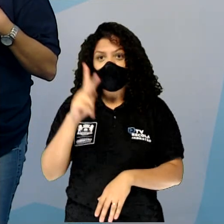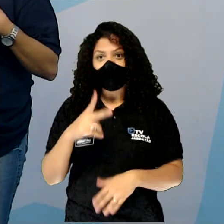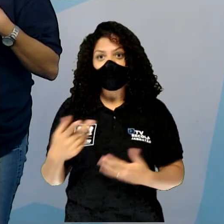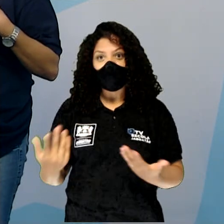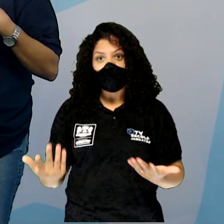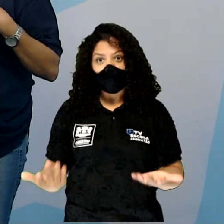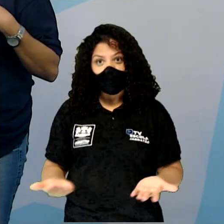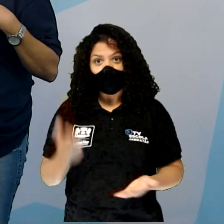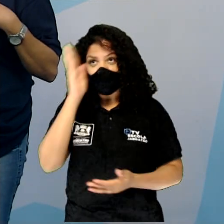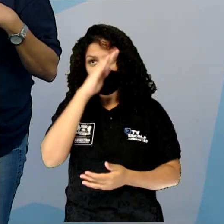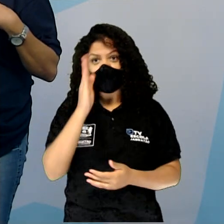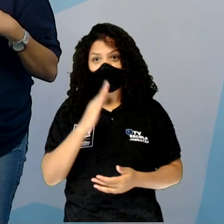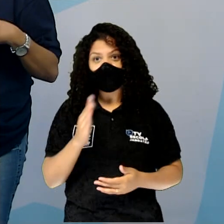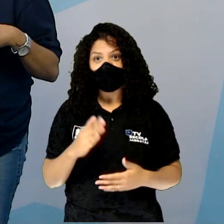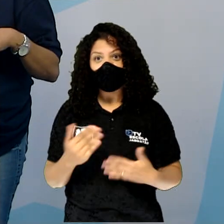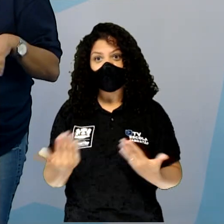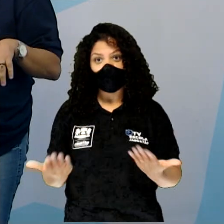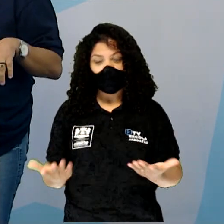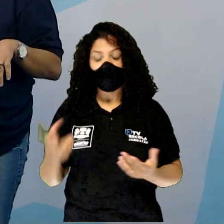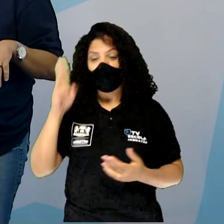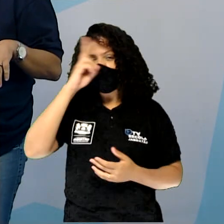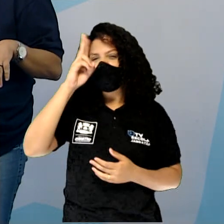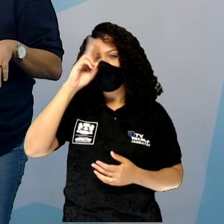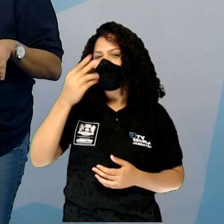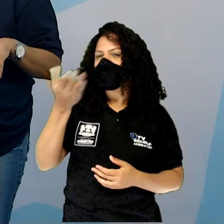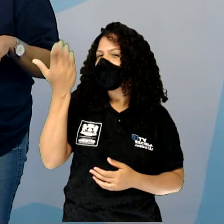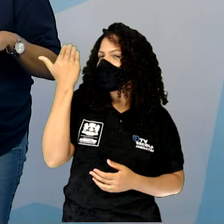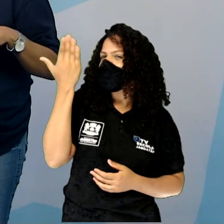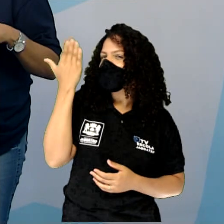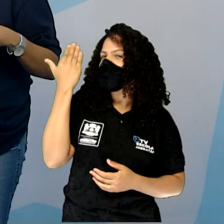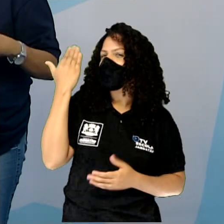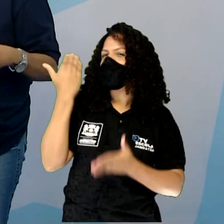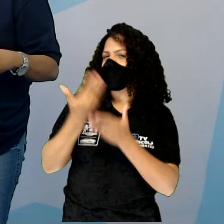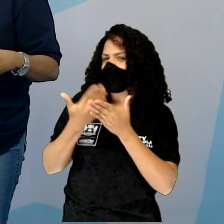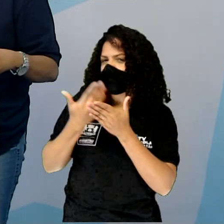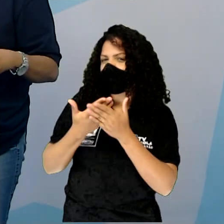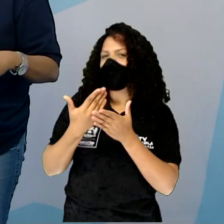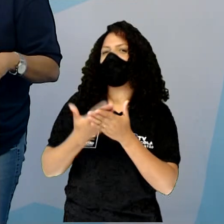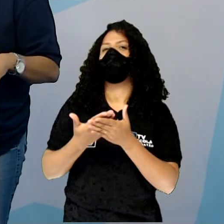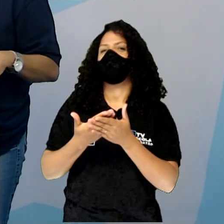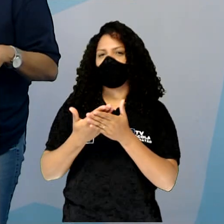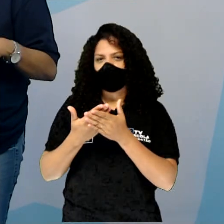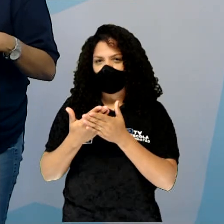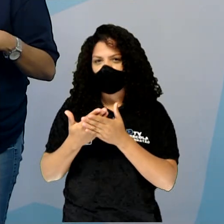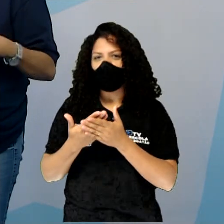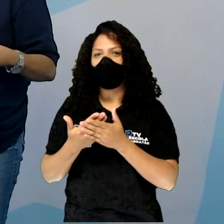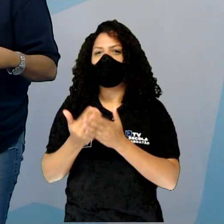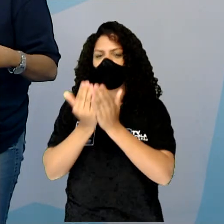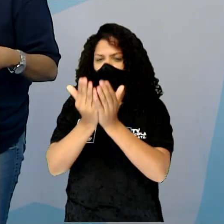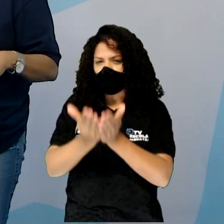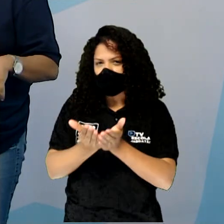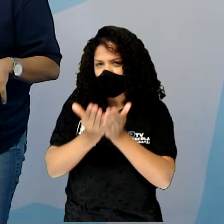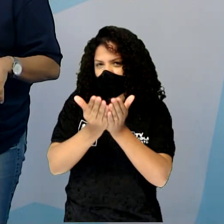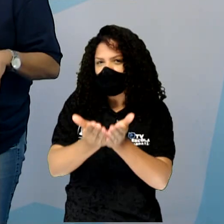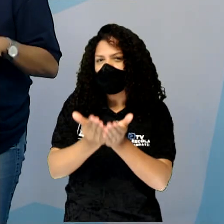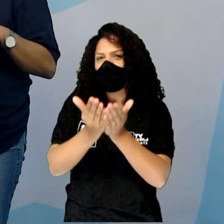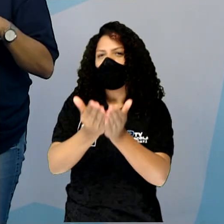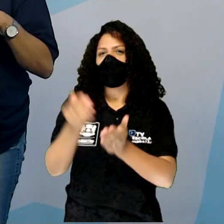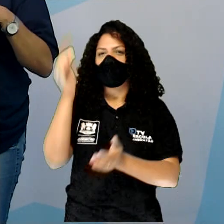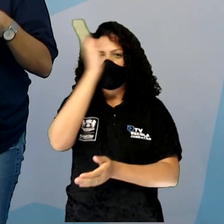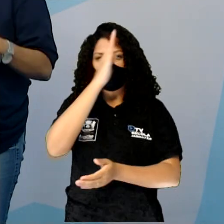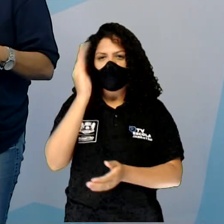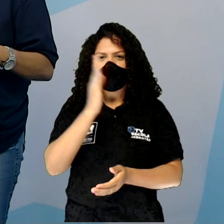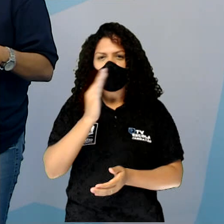né? Lembra lá quando vocês estudaram as grandes navegações, né? Brasil colônia, toda